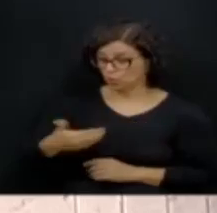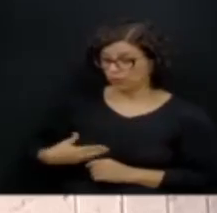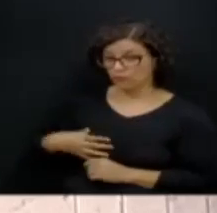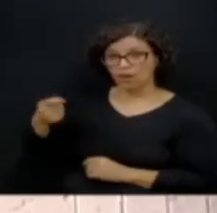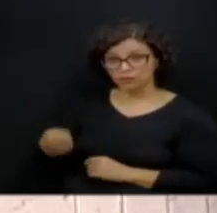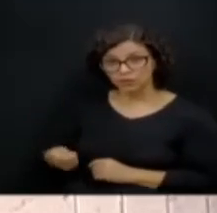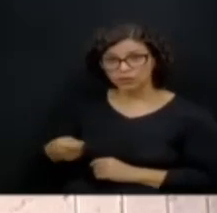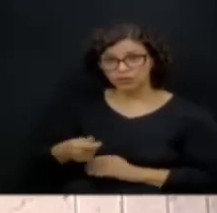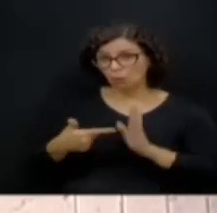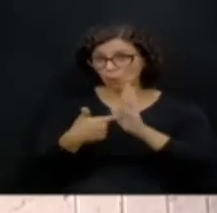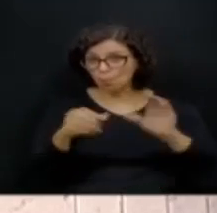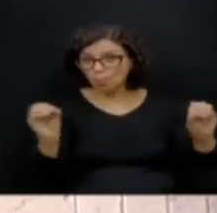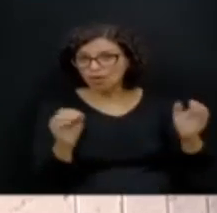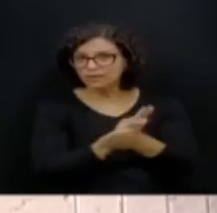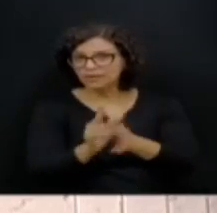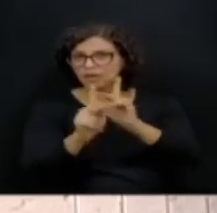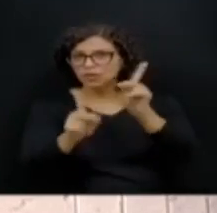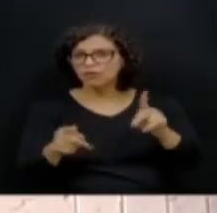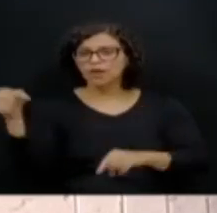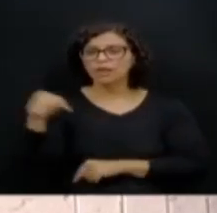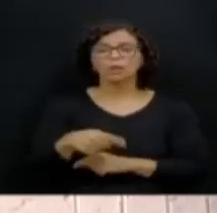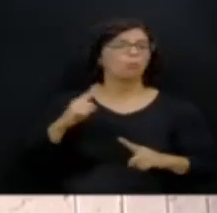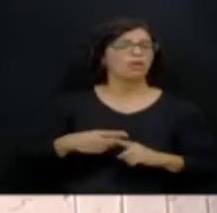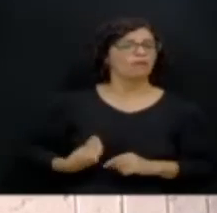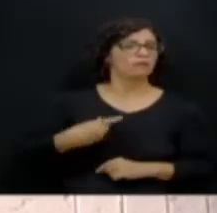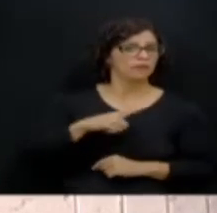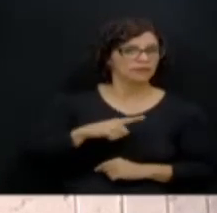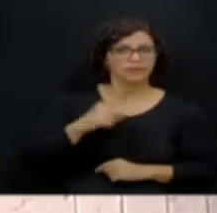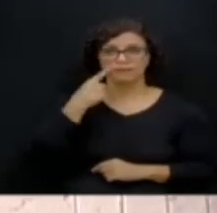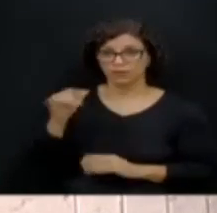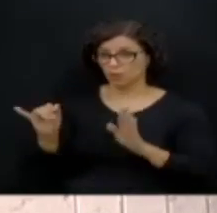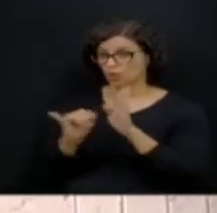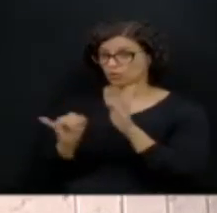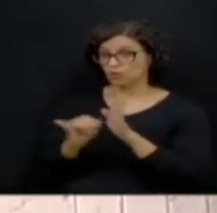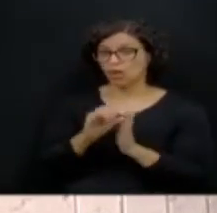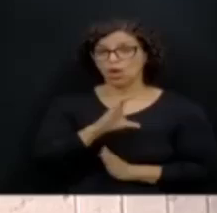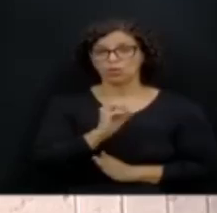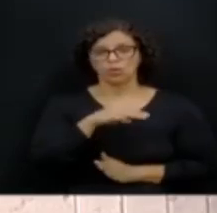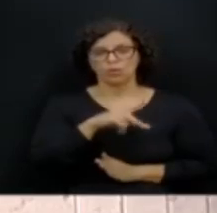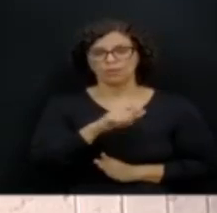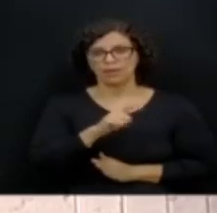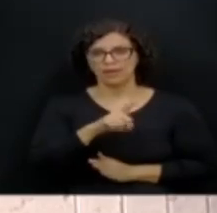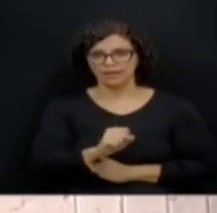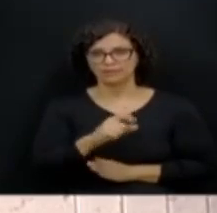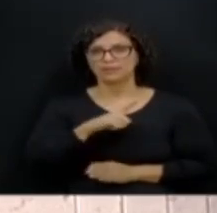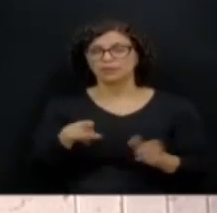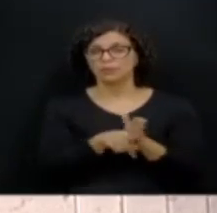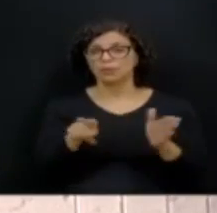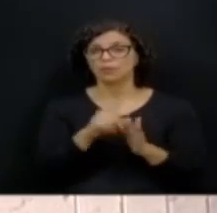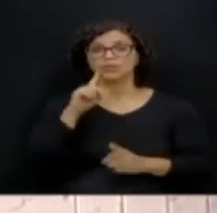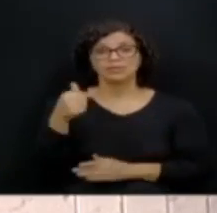governo que não mostrou para a população para que veio. Olhem só, no edital da Compagás, cuja publicação é do